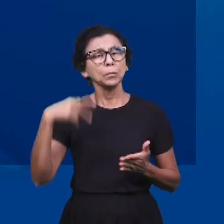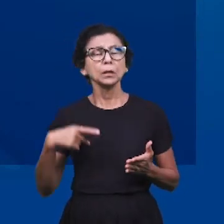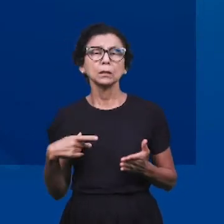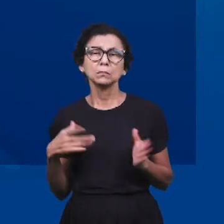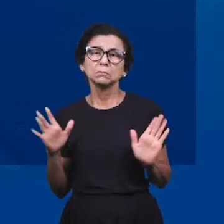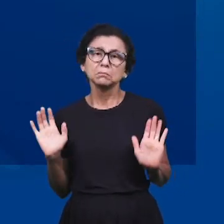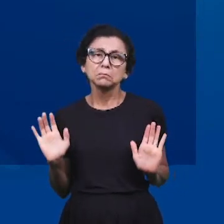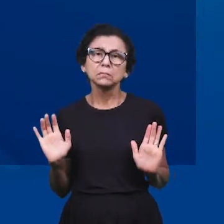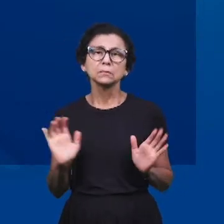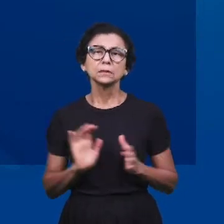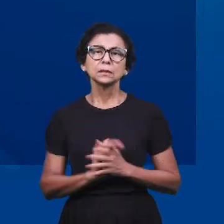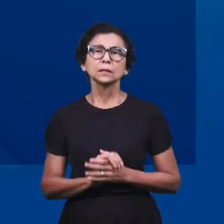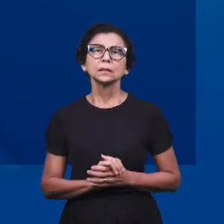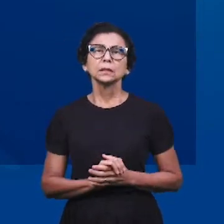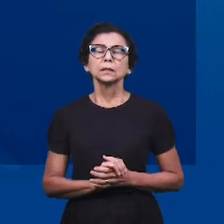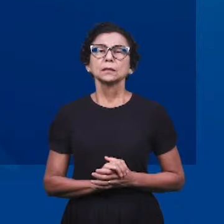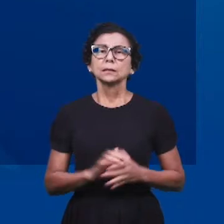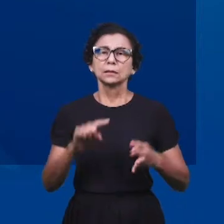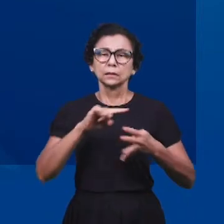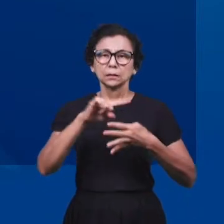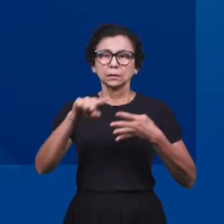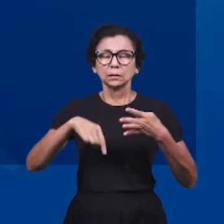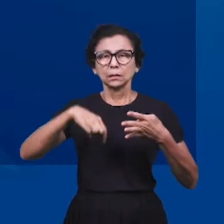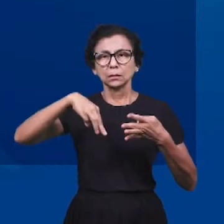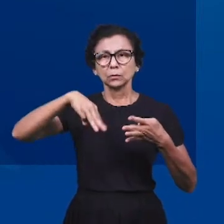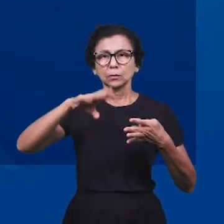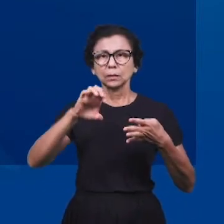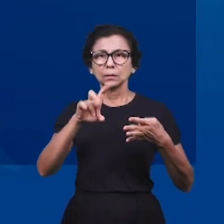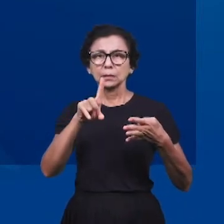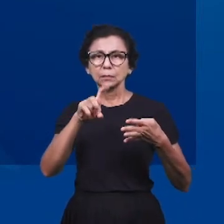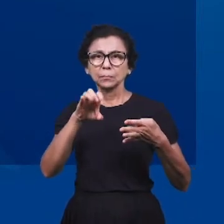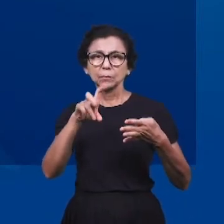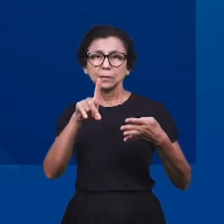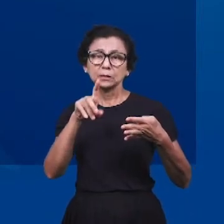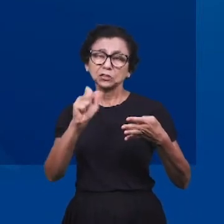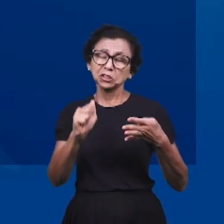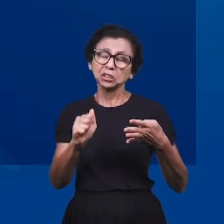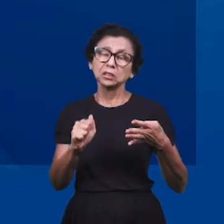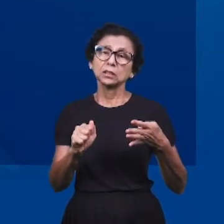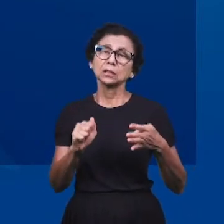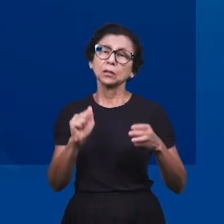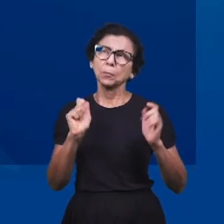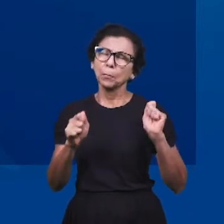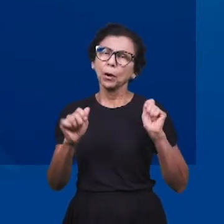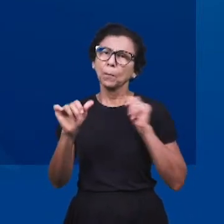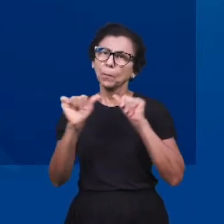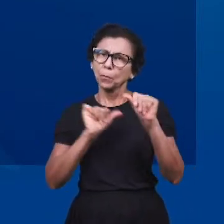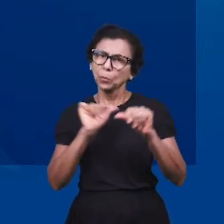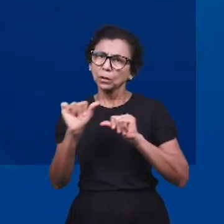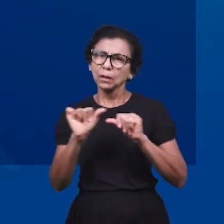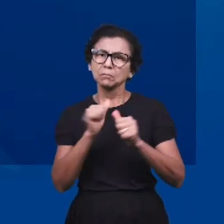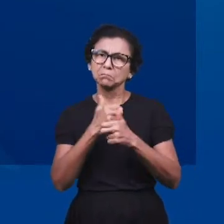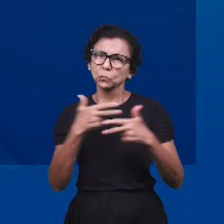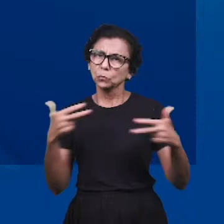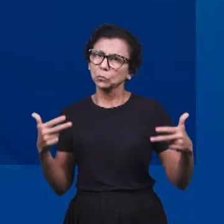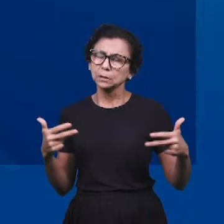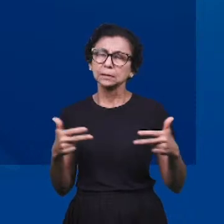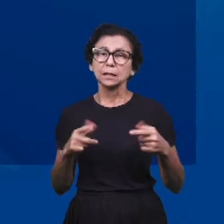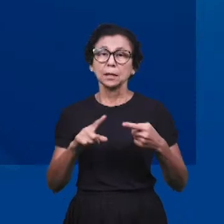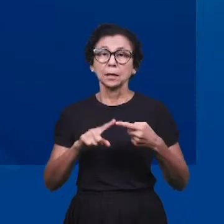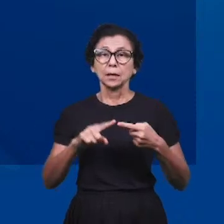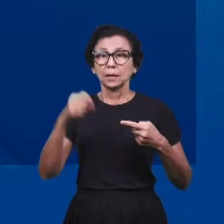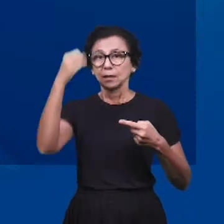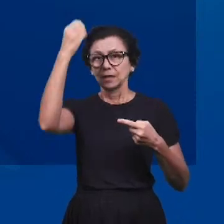para o próprio homem. Está dentro da quarta medida, por isso que é algo que é relativo, pode inclusive sofrer alterações. Agora, a